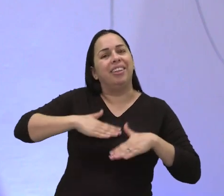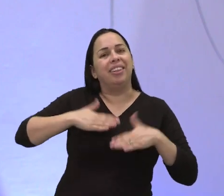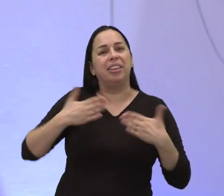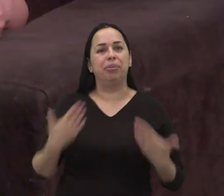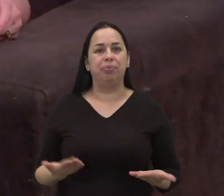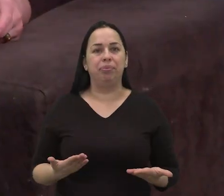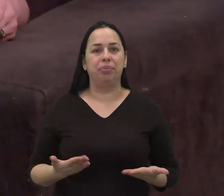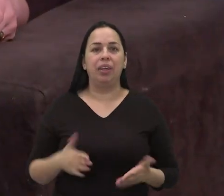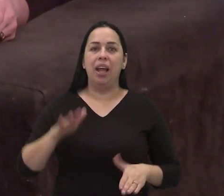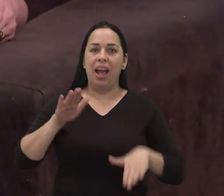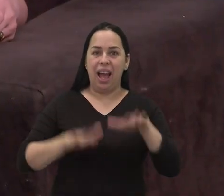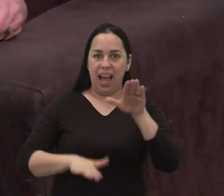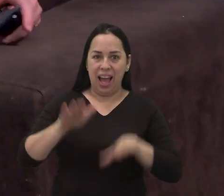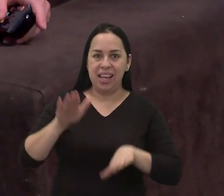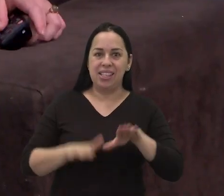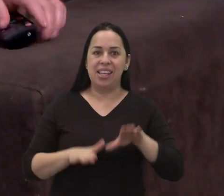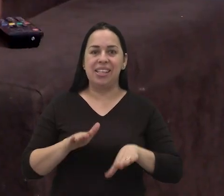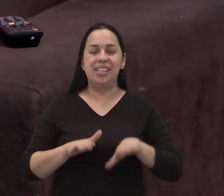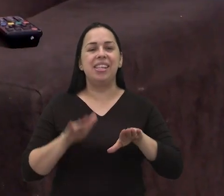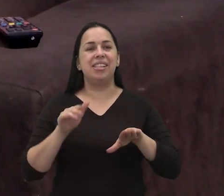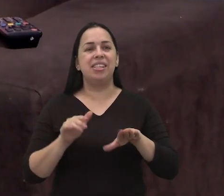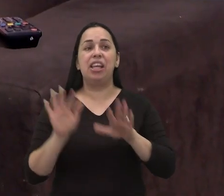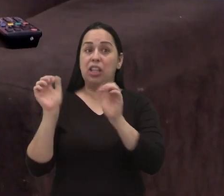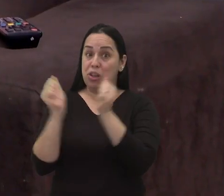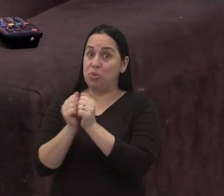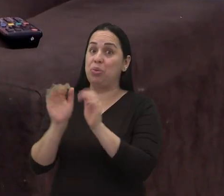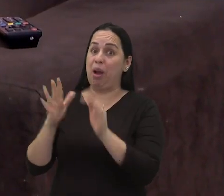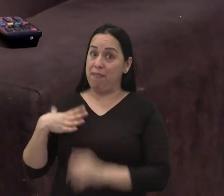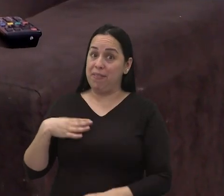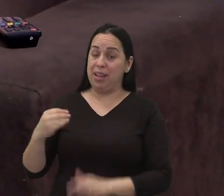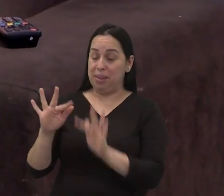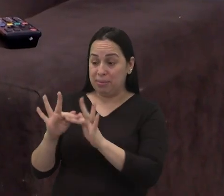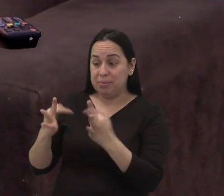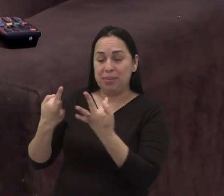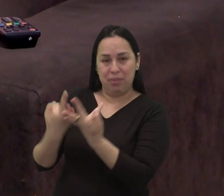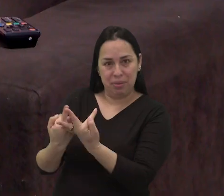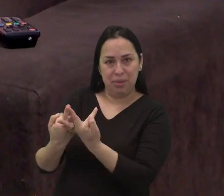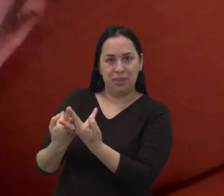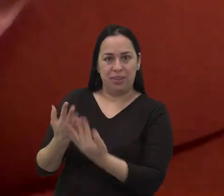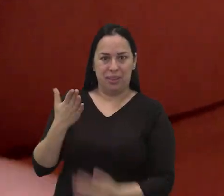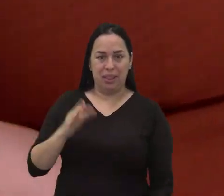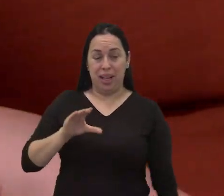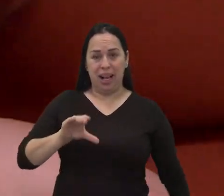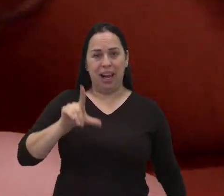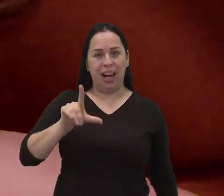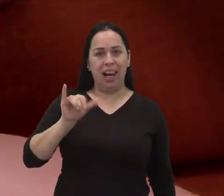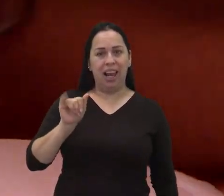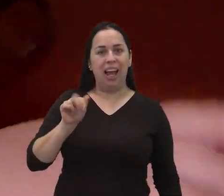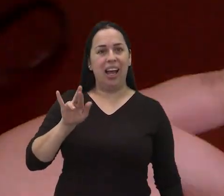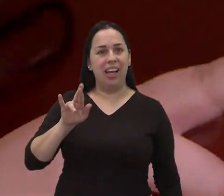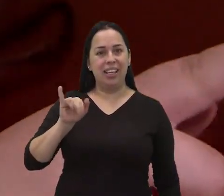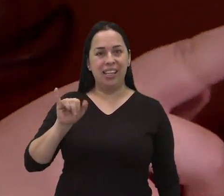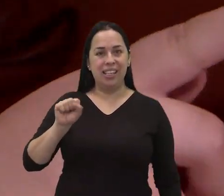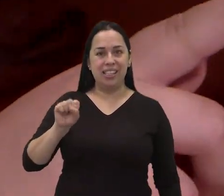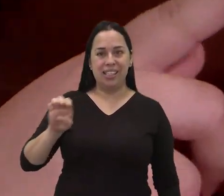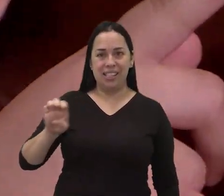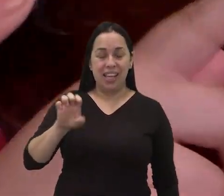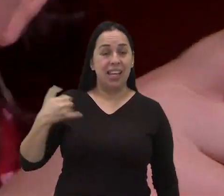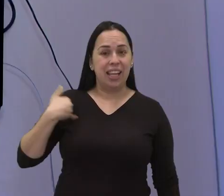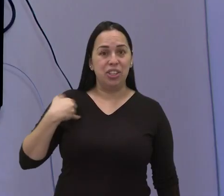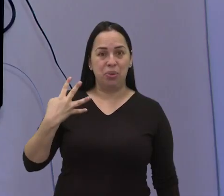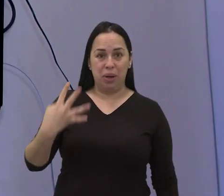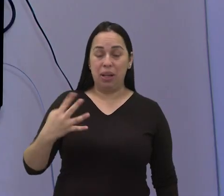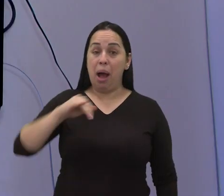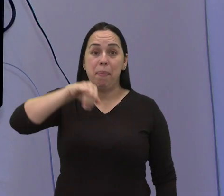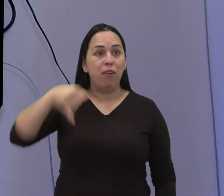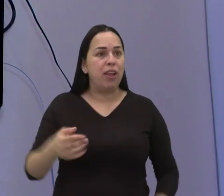faço essa rotina. Muitas vezes o programa é em família. Ela e a filha, a Clarice, de 4 anos, aproveitam juntas